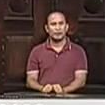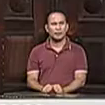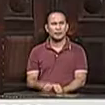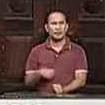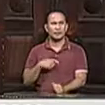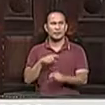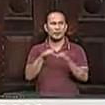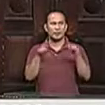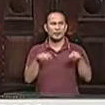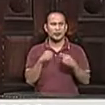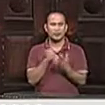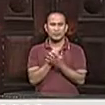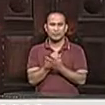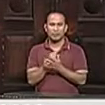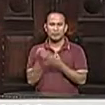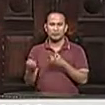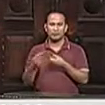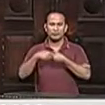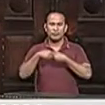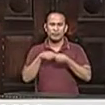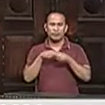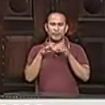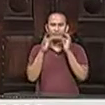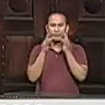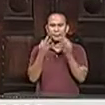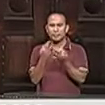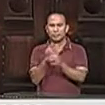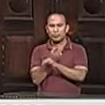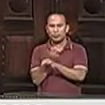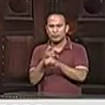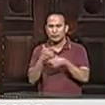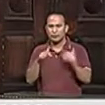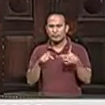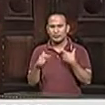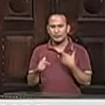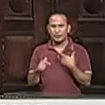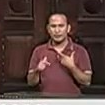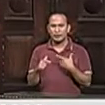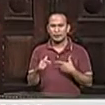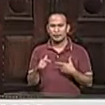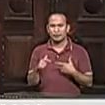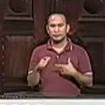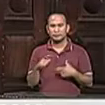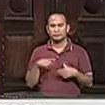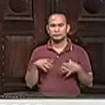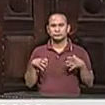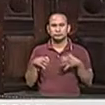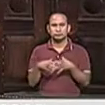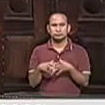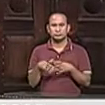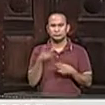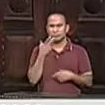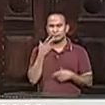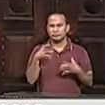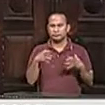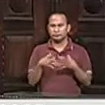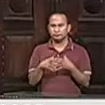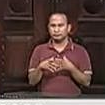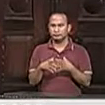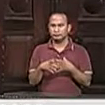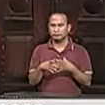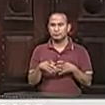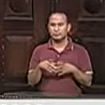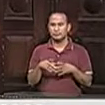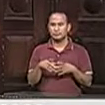retornar para os lares das suas famílias, procurar um trabalho, construir uma maior autonomia e construir, então,